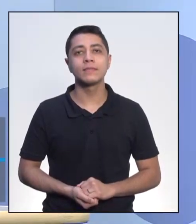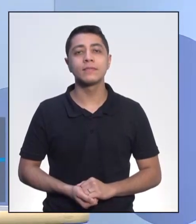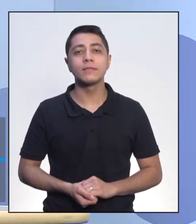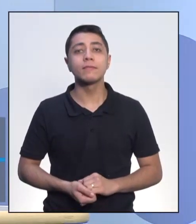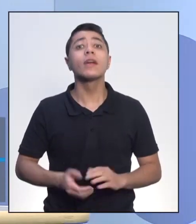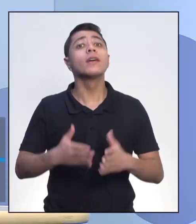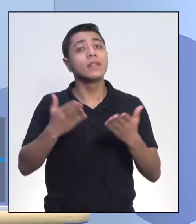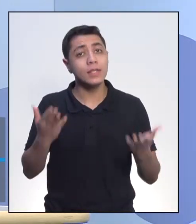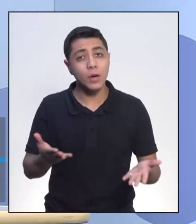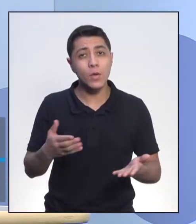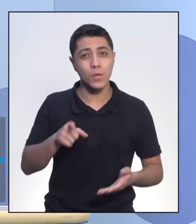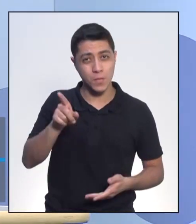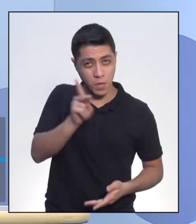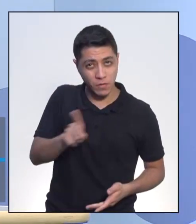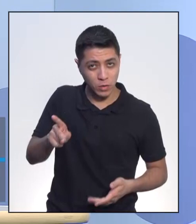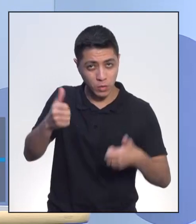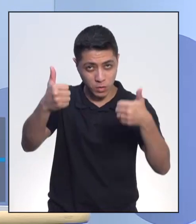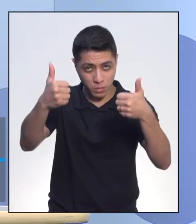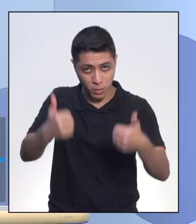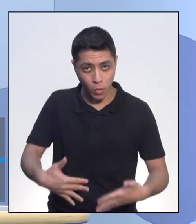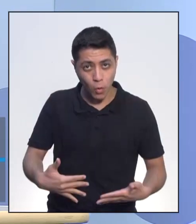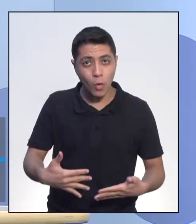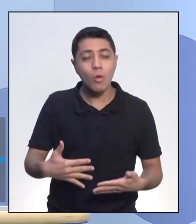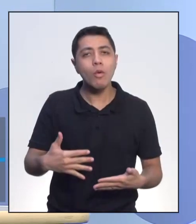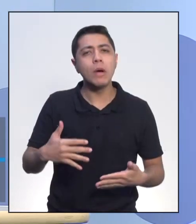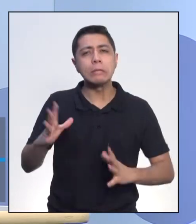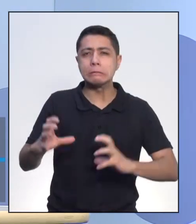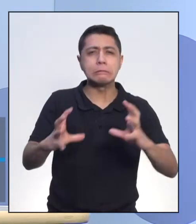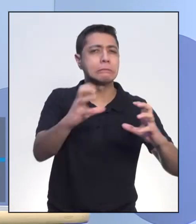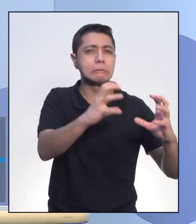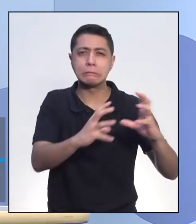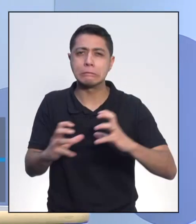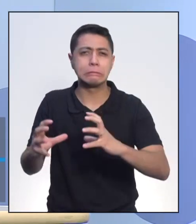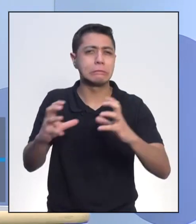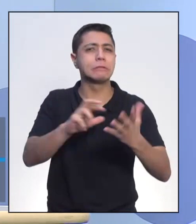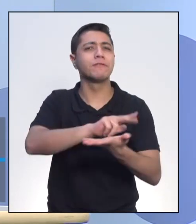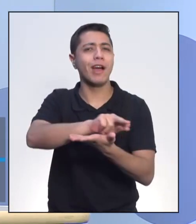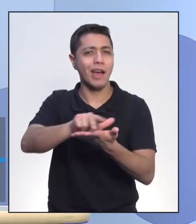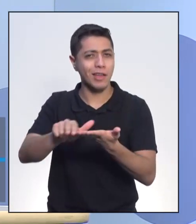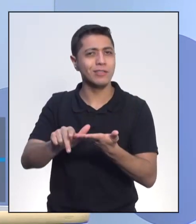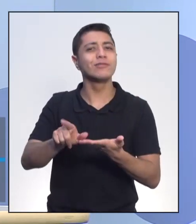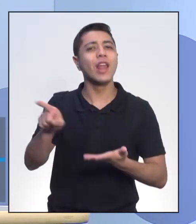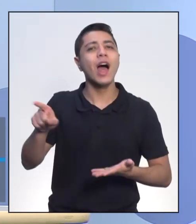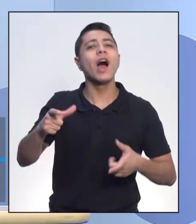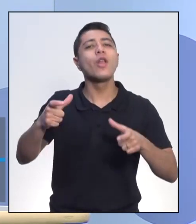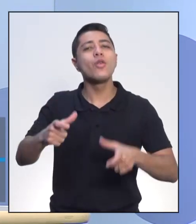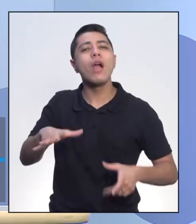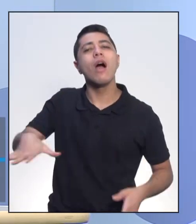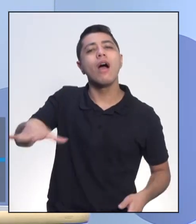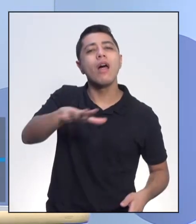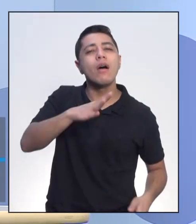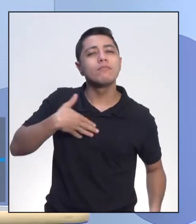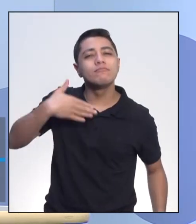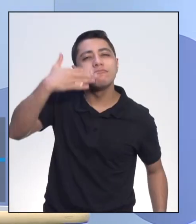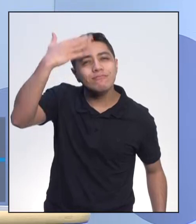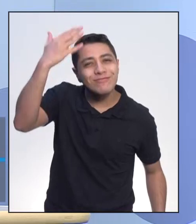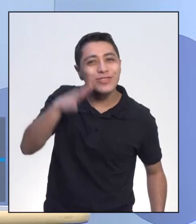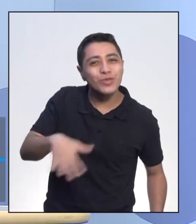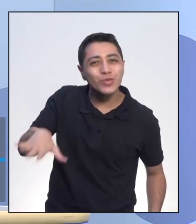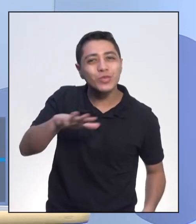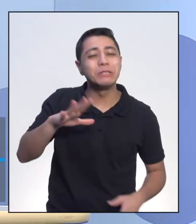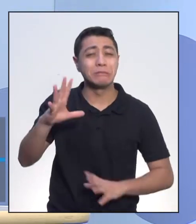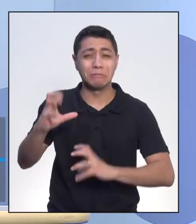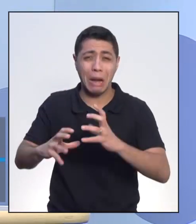falou de vários conflitos, né, alguns conflitos aí que a gente teve no Oriente Médio, alguns históricos, né, acho que todos,